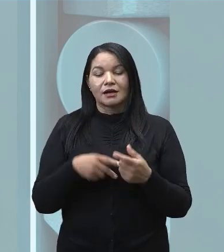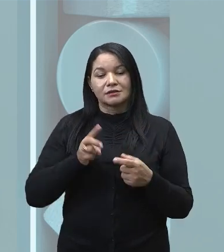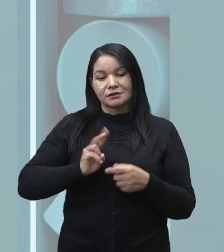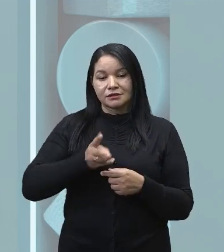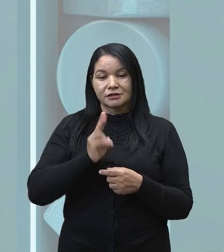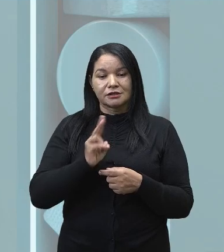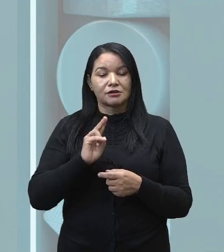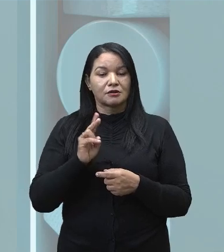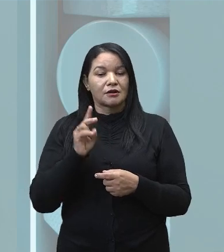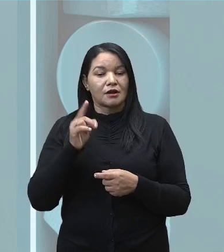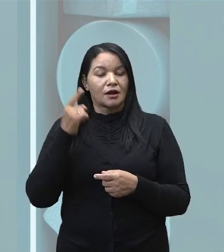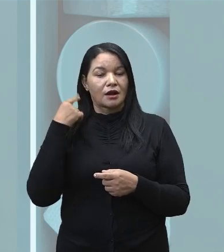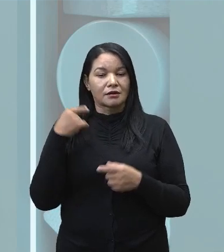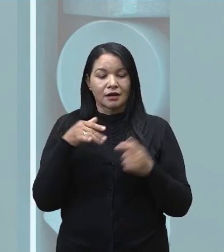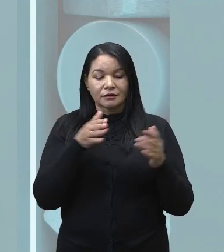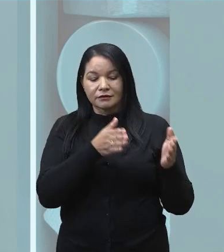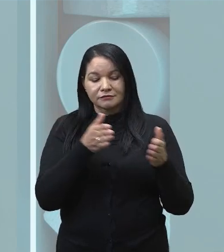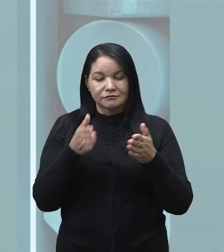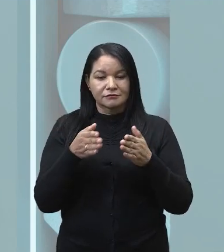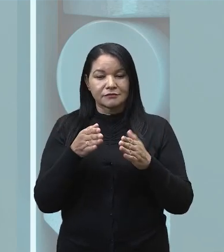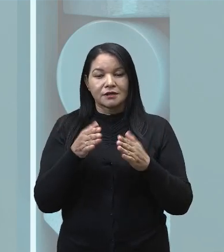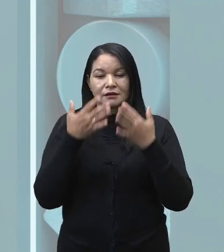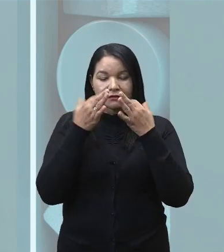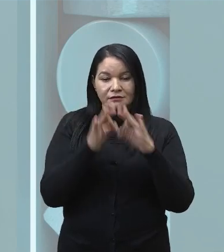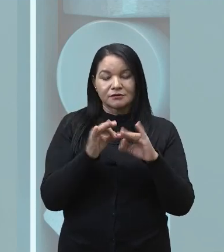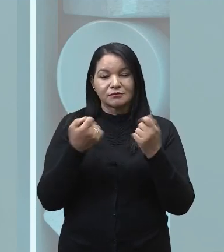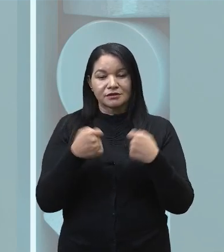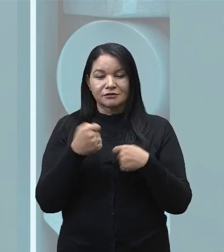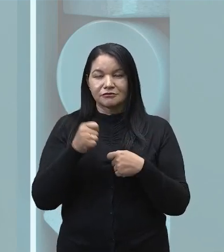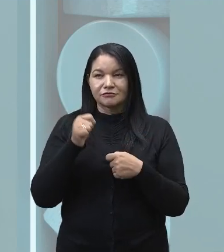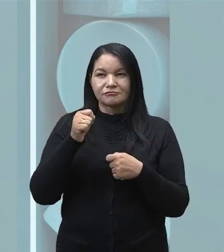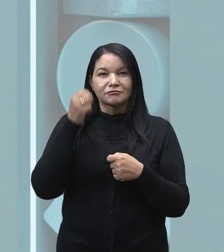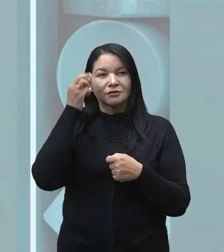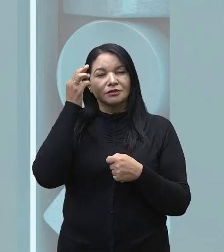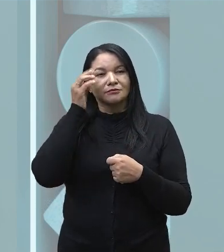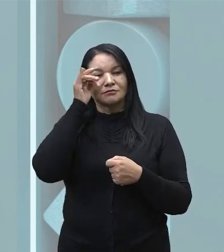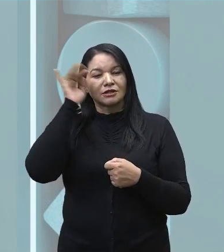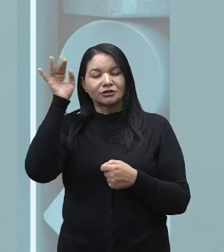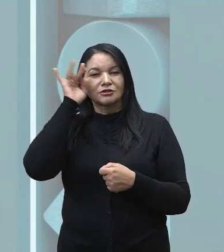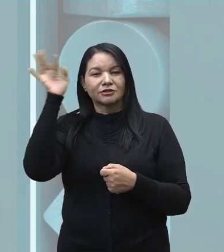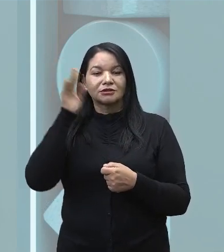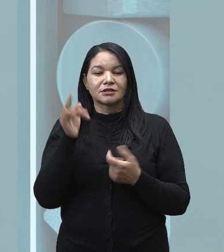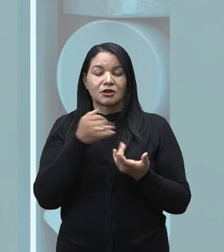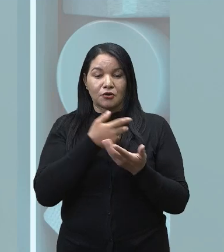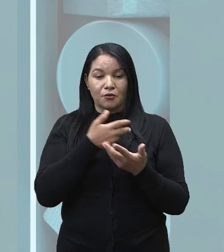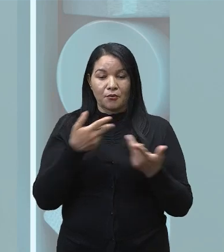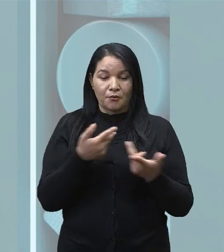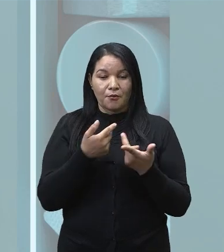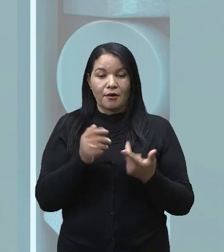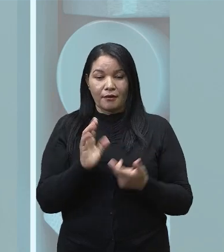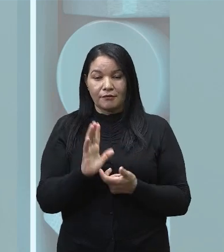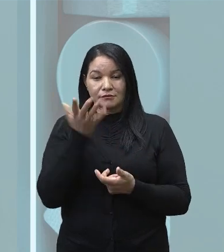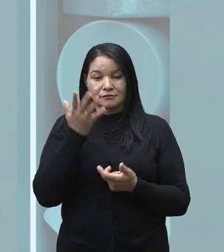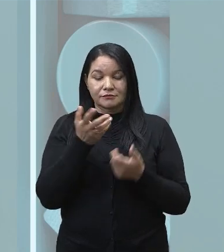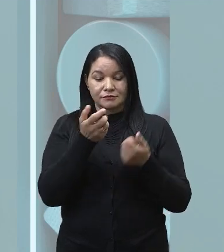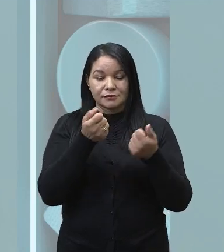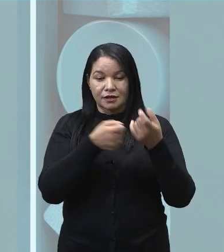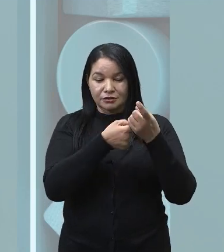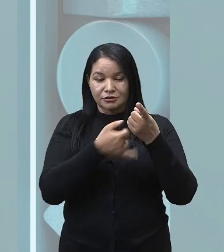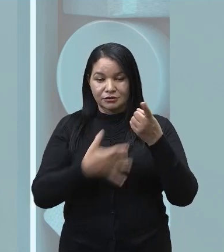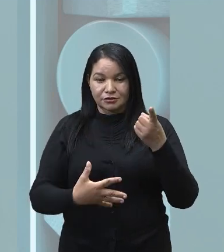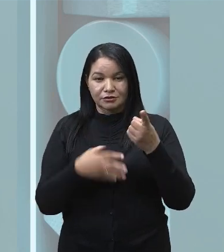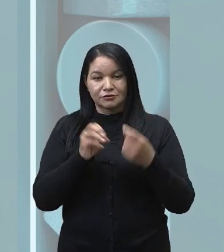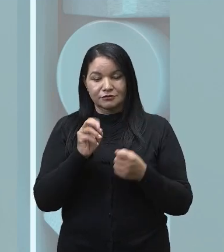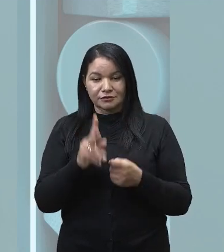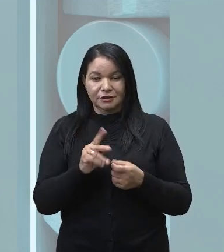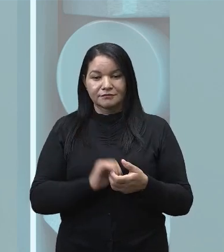gente precisa utilizar essa imaginação, né, para imaginar aquilo que está sendo descrito. Então,